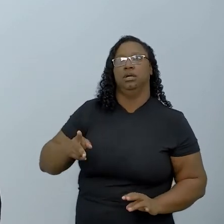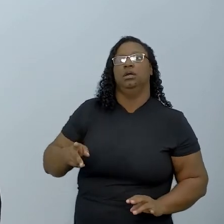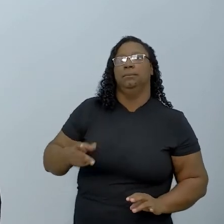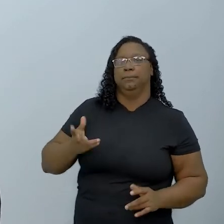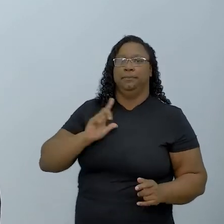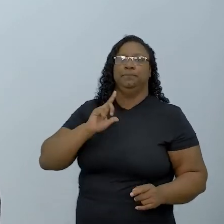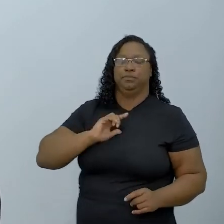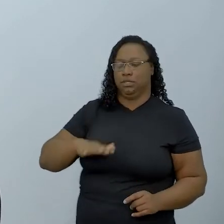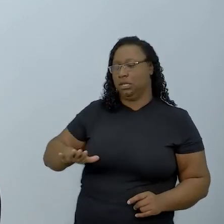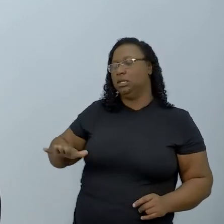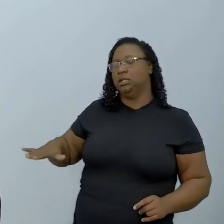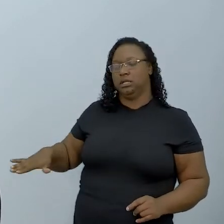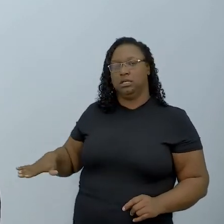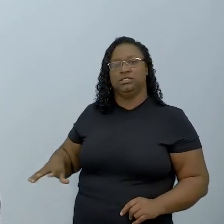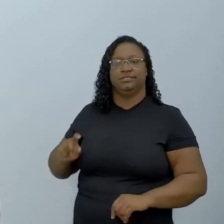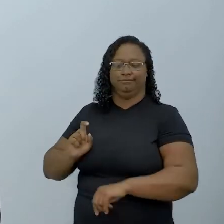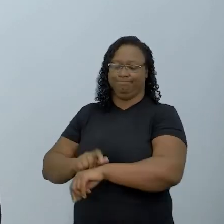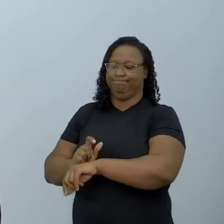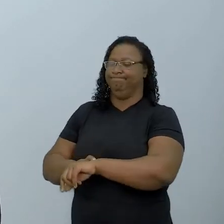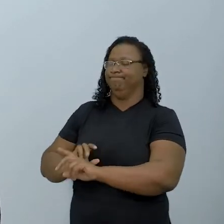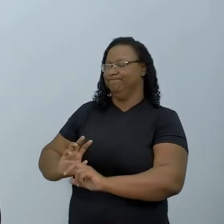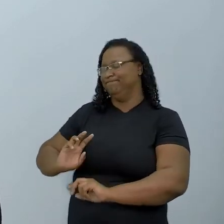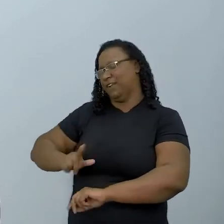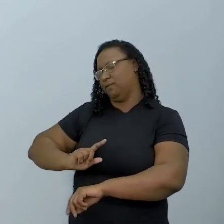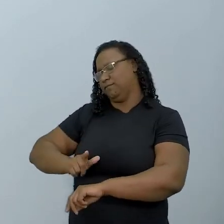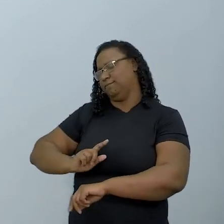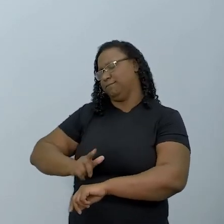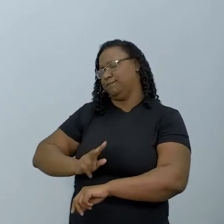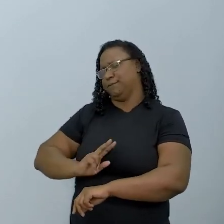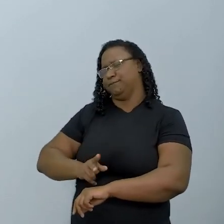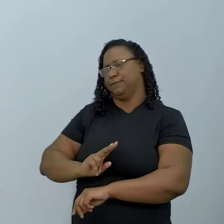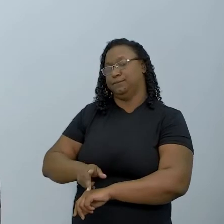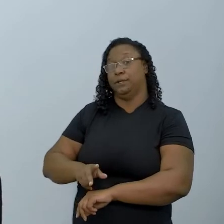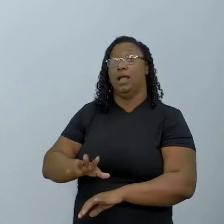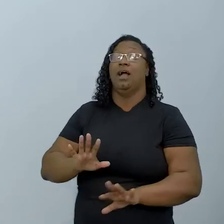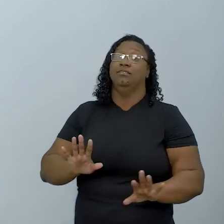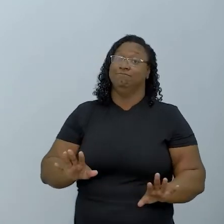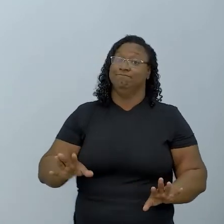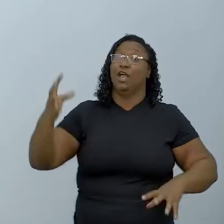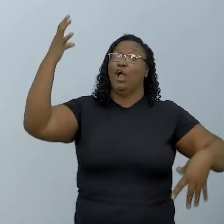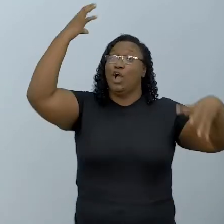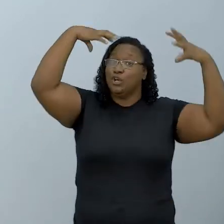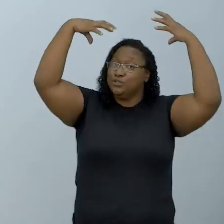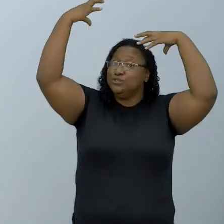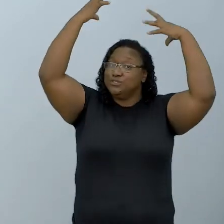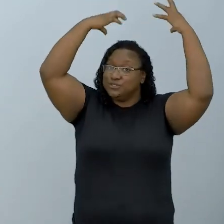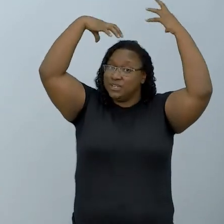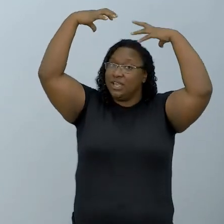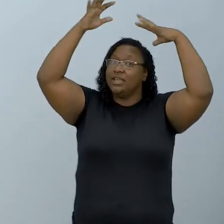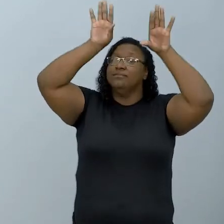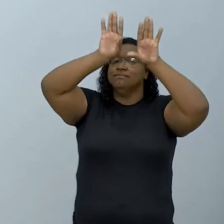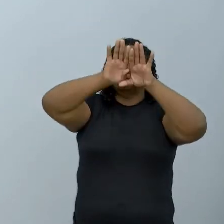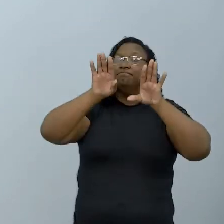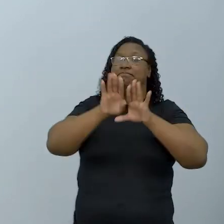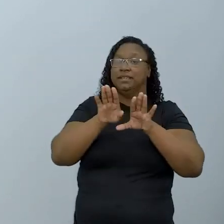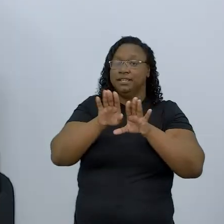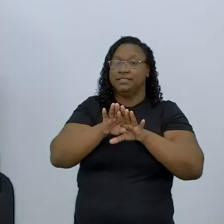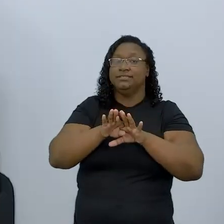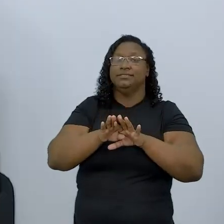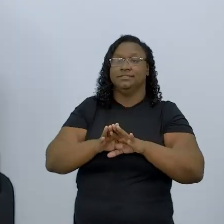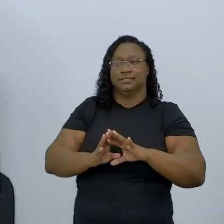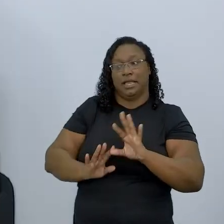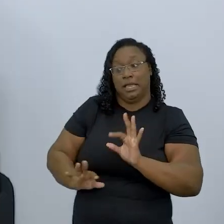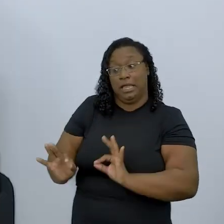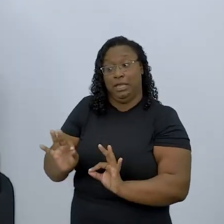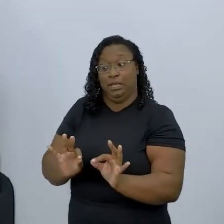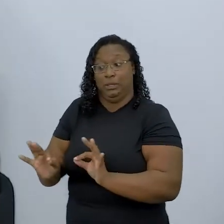estar muita o tempo roupa, todo. Né? Chuveiro, né? E são aí você pessoas, tem que controlar, né, a criançada, principalmente. Que é gostoso, né? É,